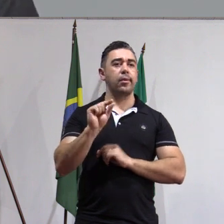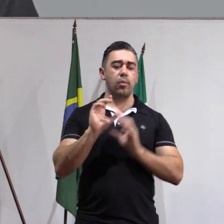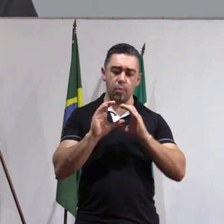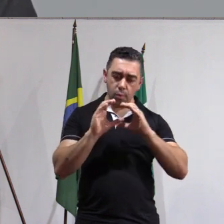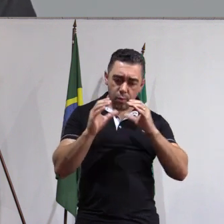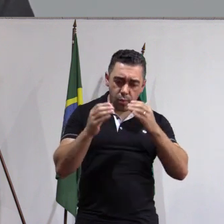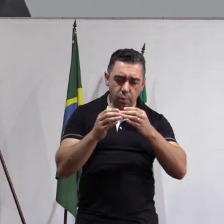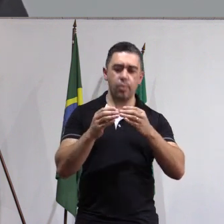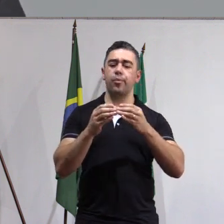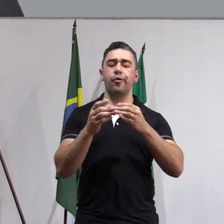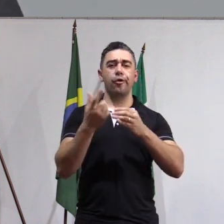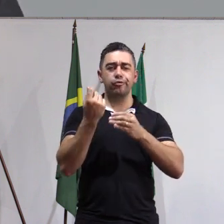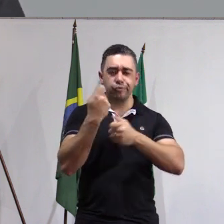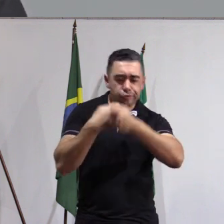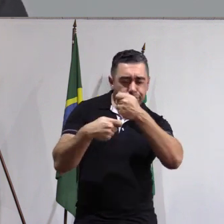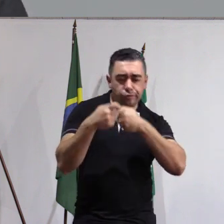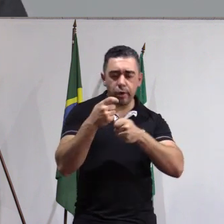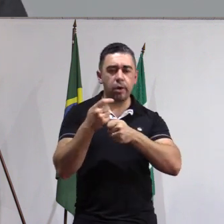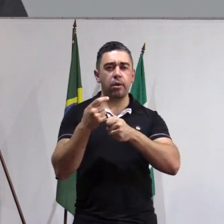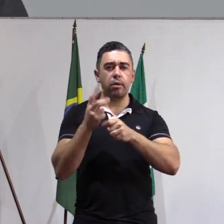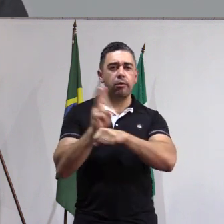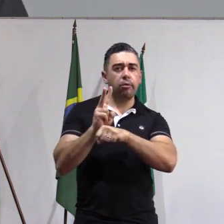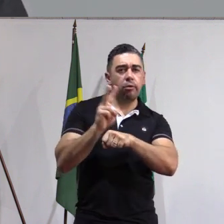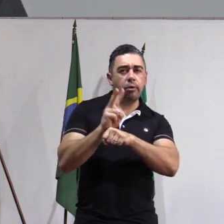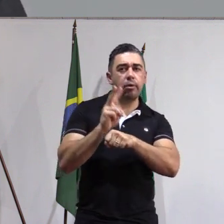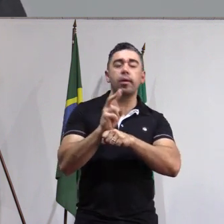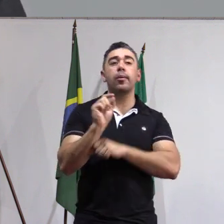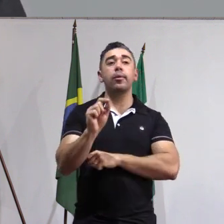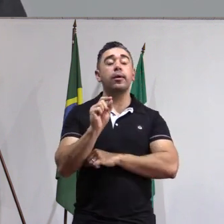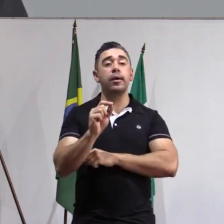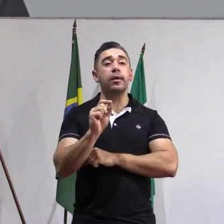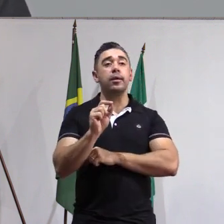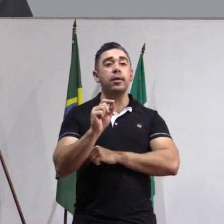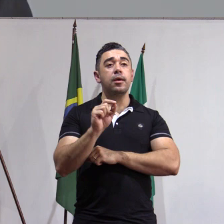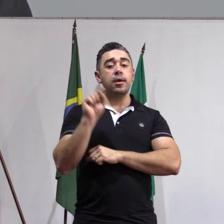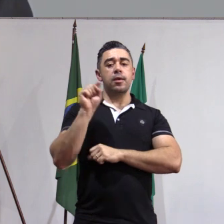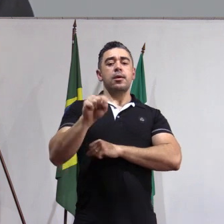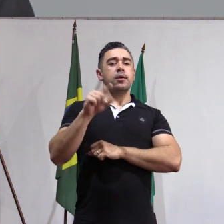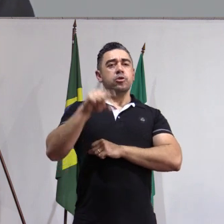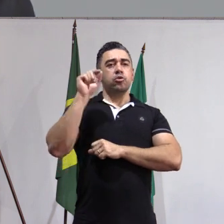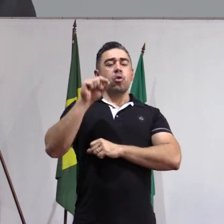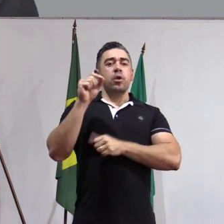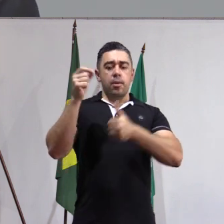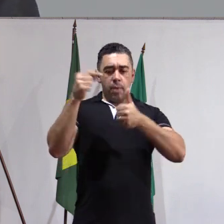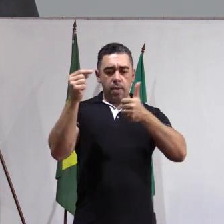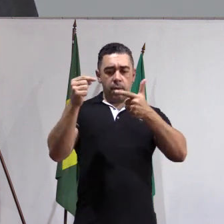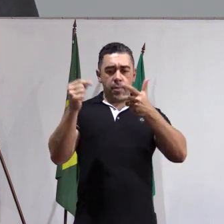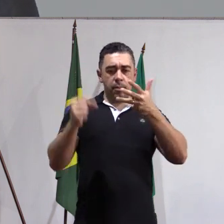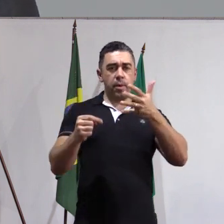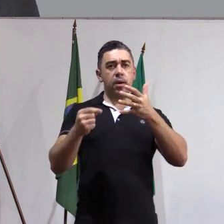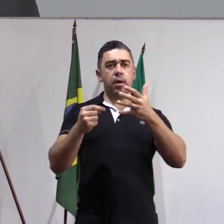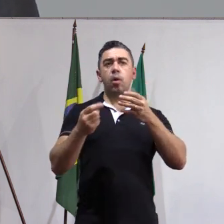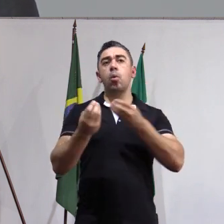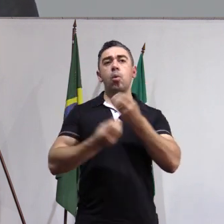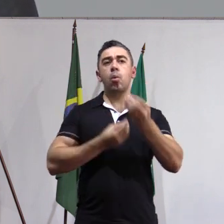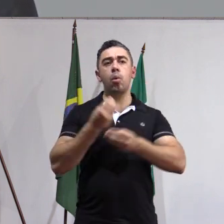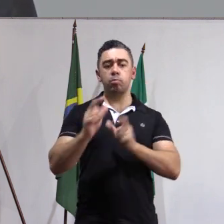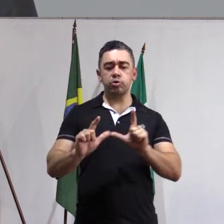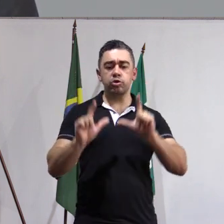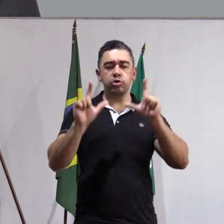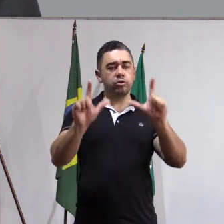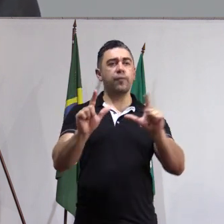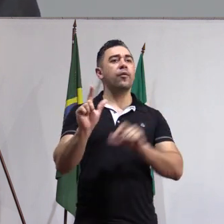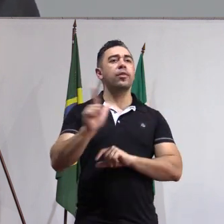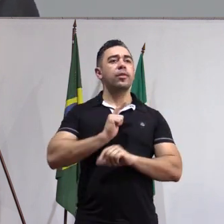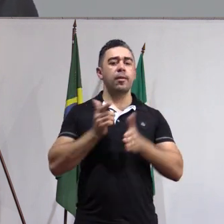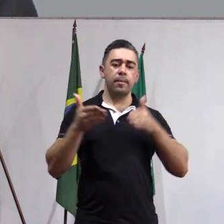nós sequer conhecemos, de definir critérios para aceitação das certificações para fim